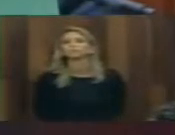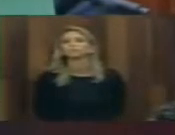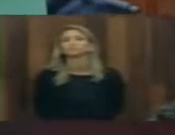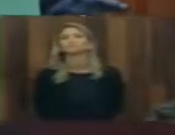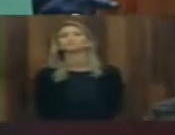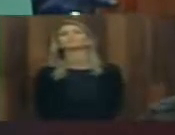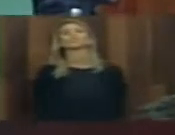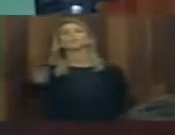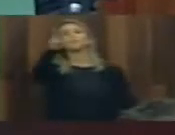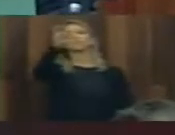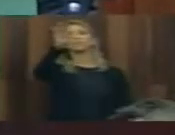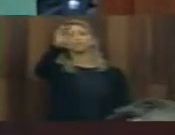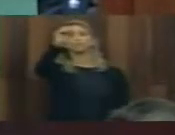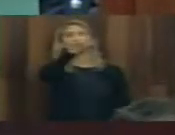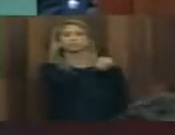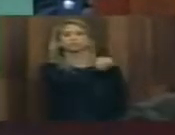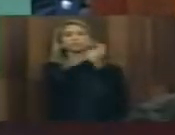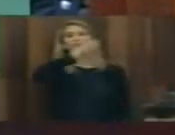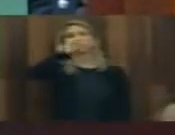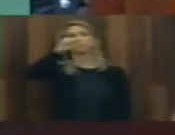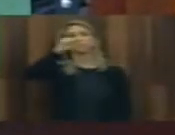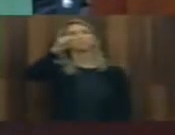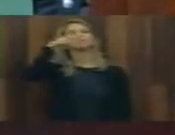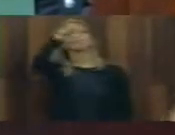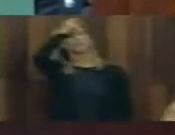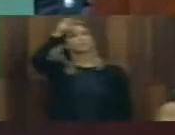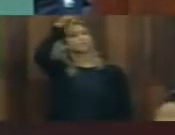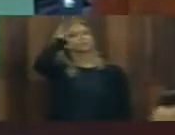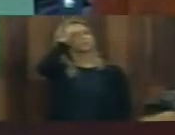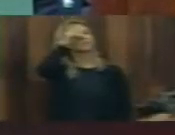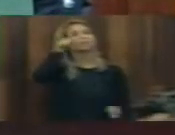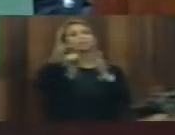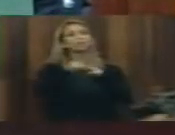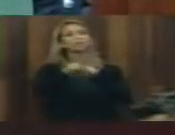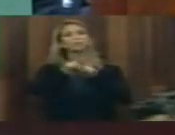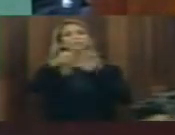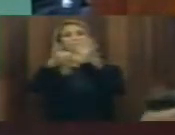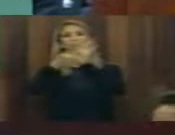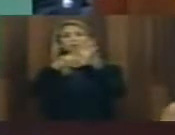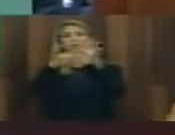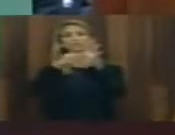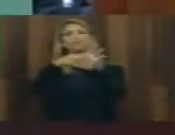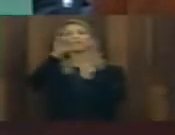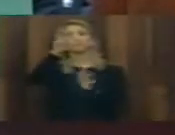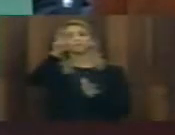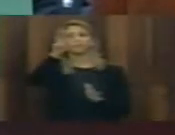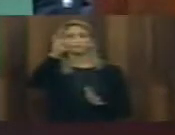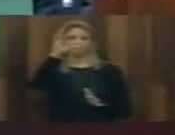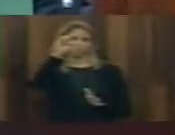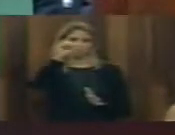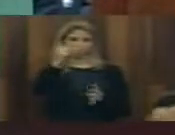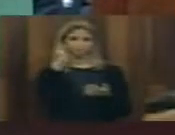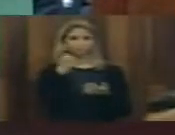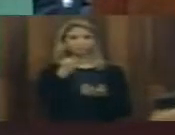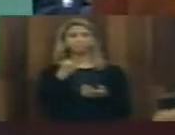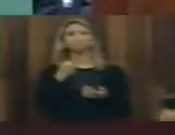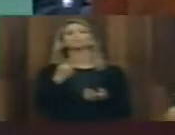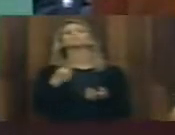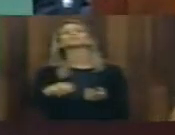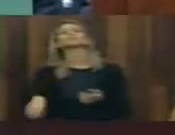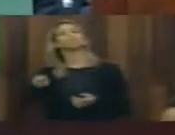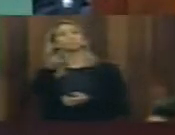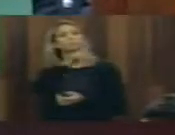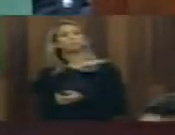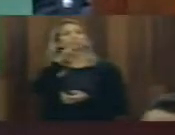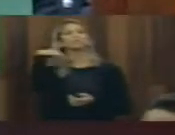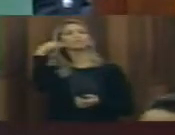Veto 38/19, promovente Adriano de Teves Moreno, dispõe sobre veto total ao projeto de lei 156/18, de autoria da vereadora